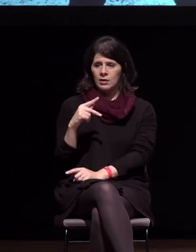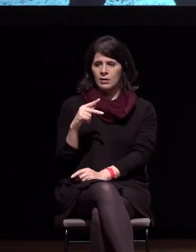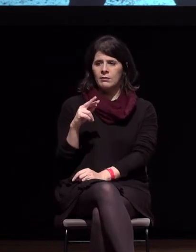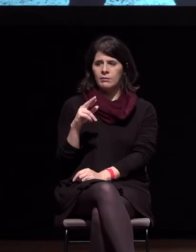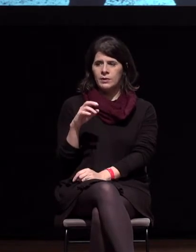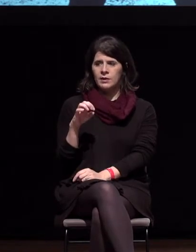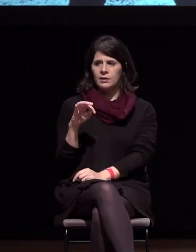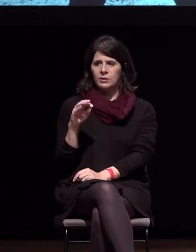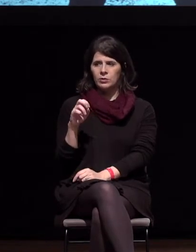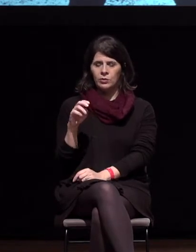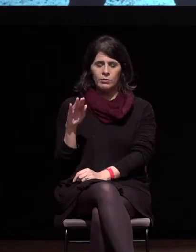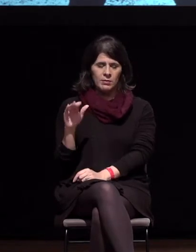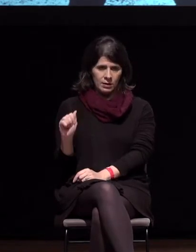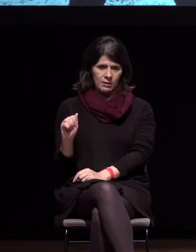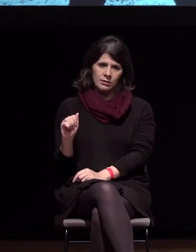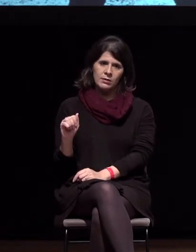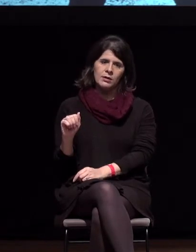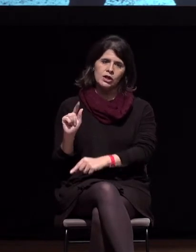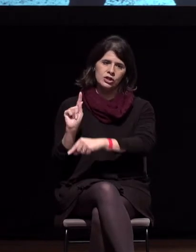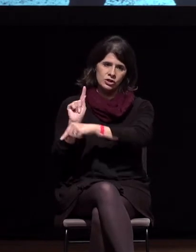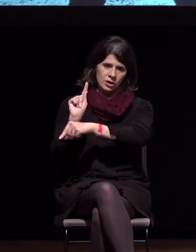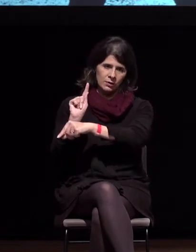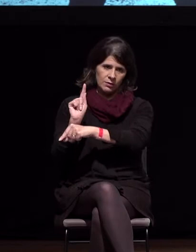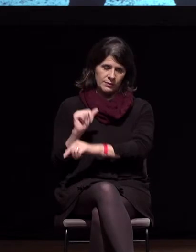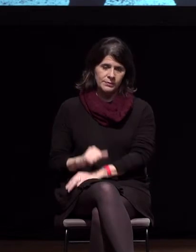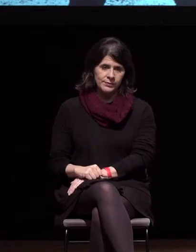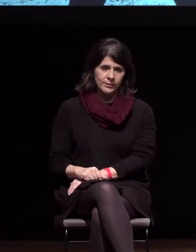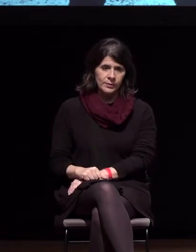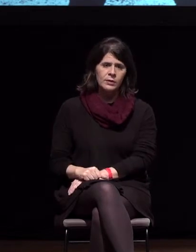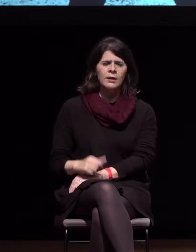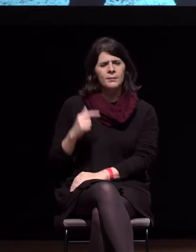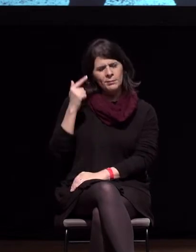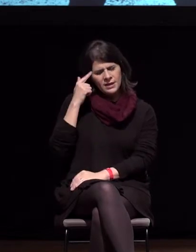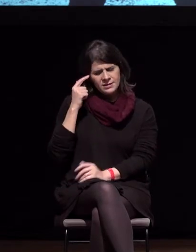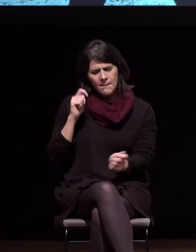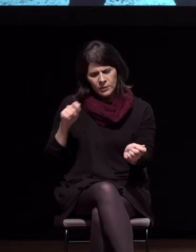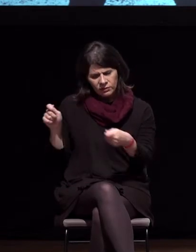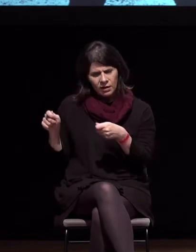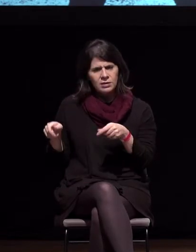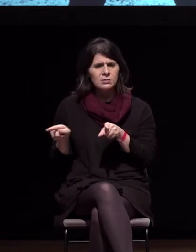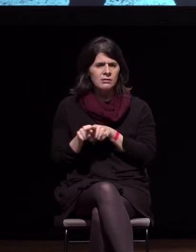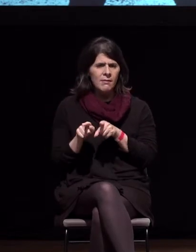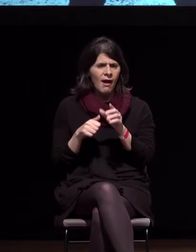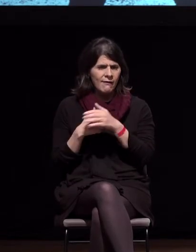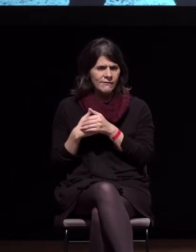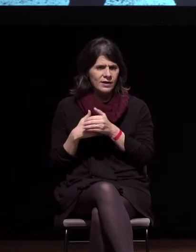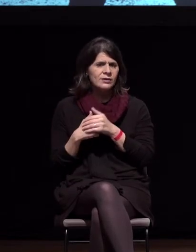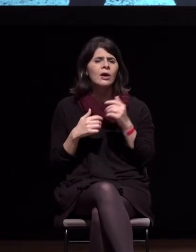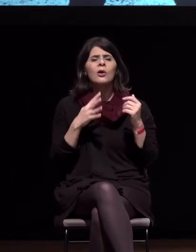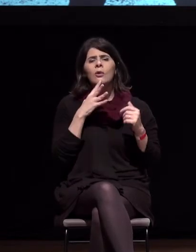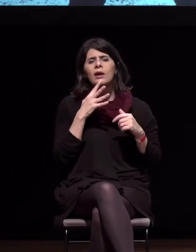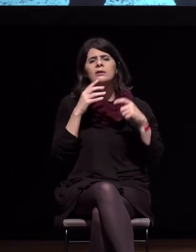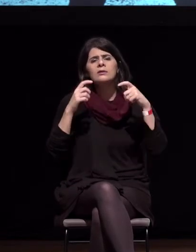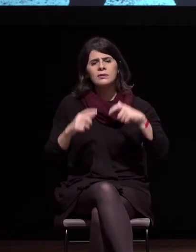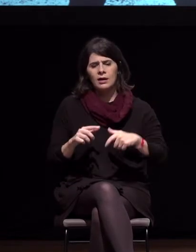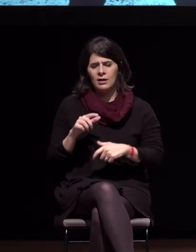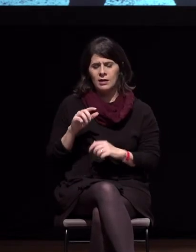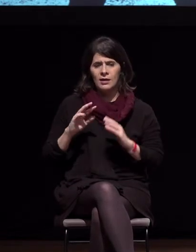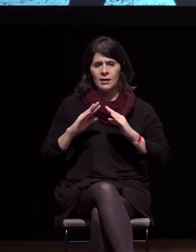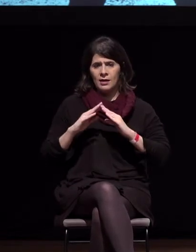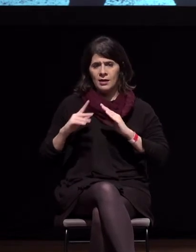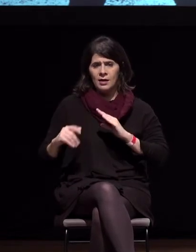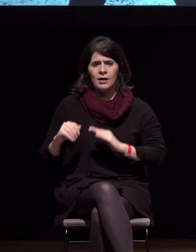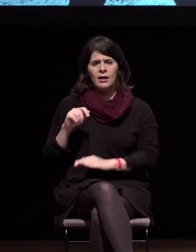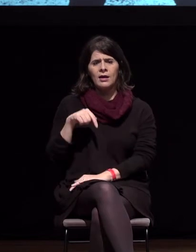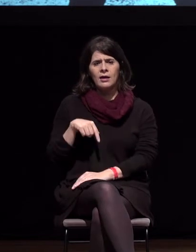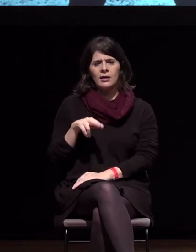de potências e lugares de afeto, um lugar que eu reconheço é a Quilombaque, lá em Perus. E